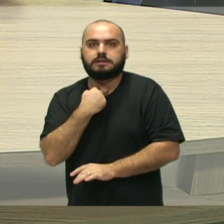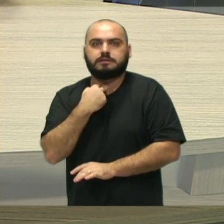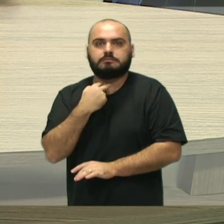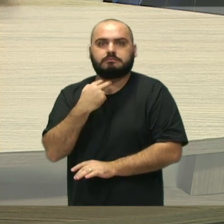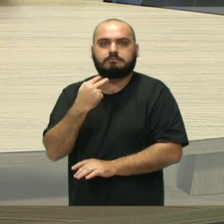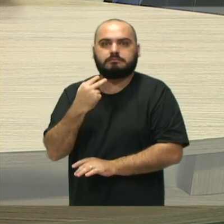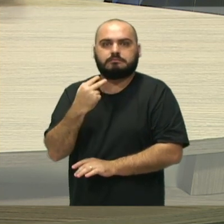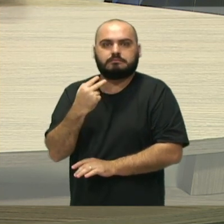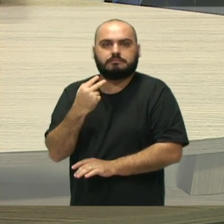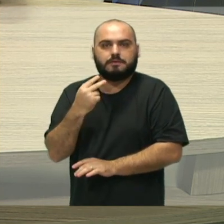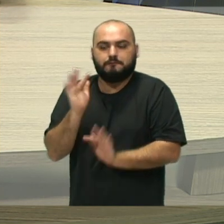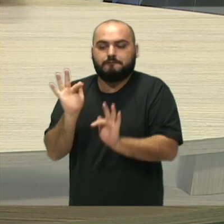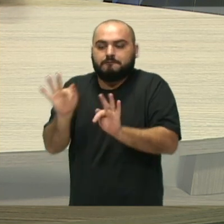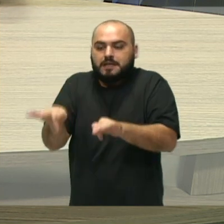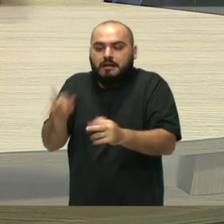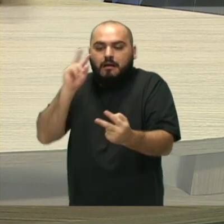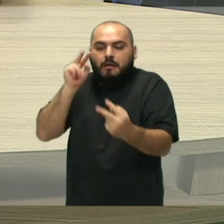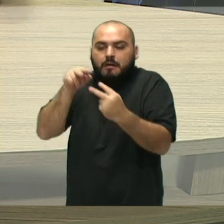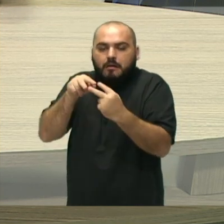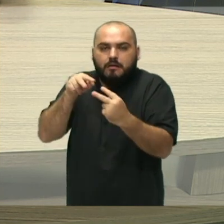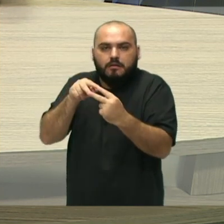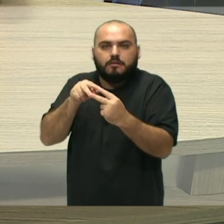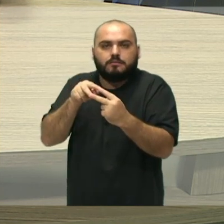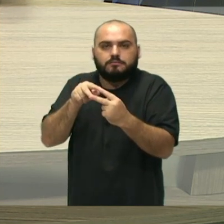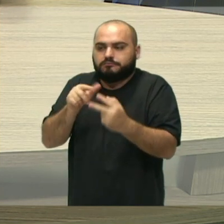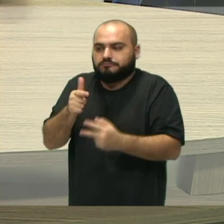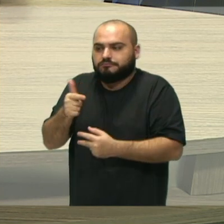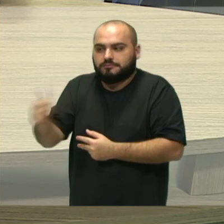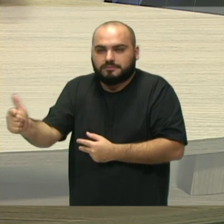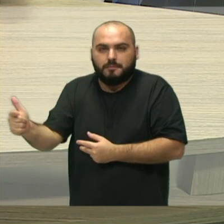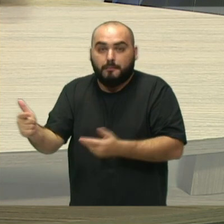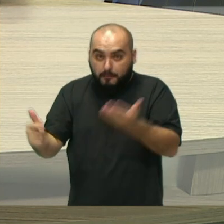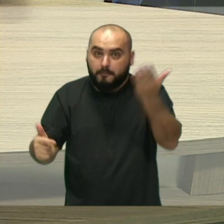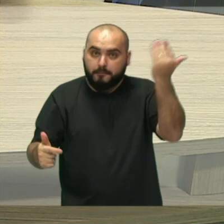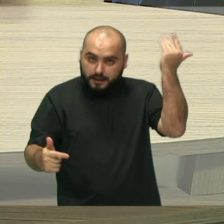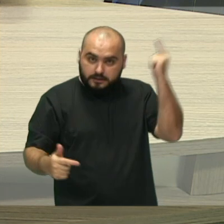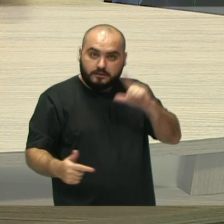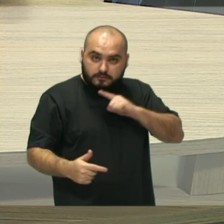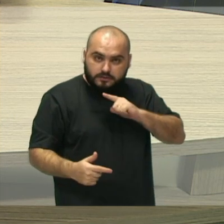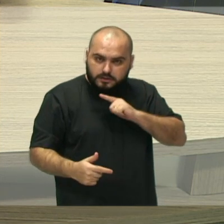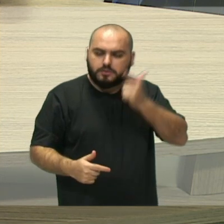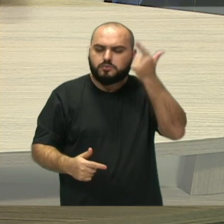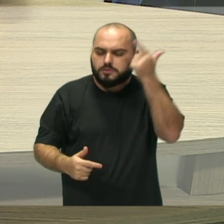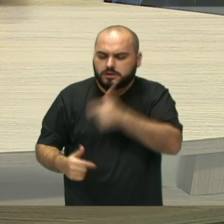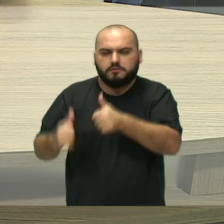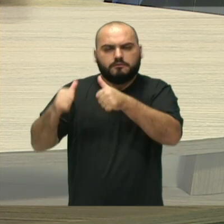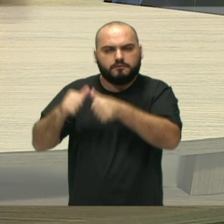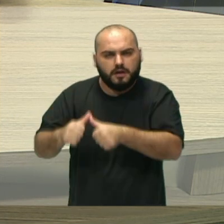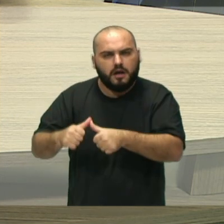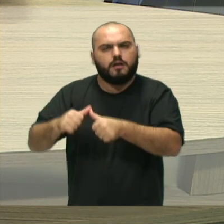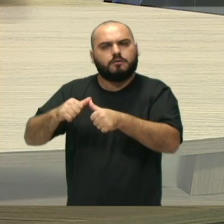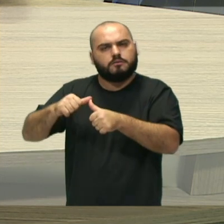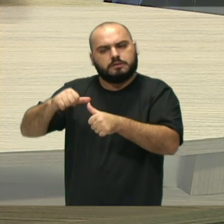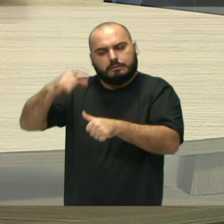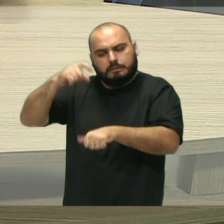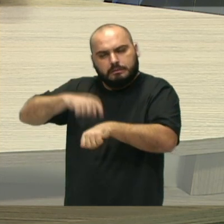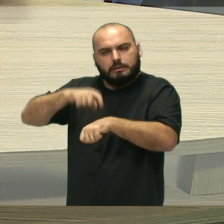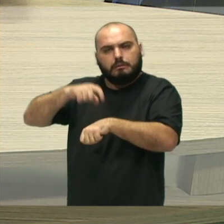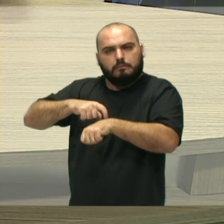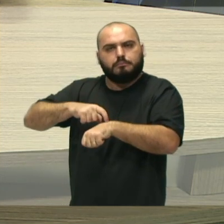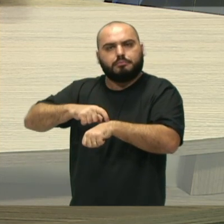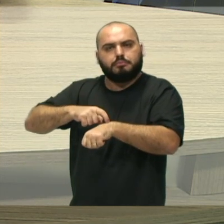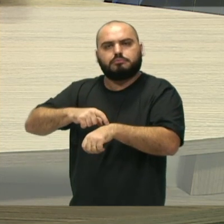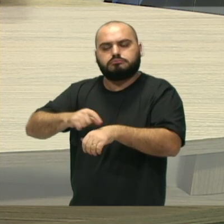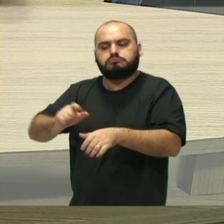normalmente teria que passar em condições fora da pandemia, isso também ajuda a agravar, né?